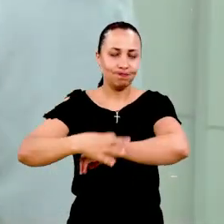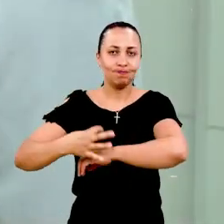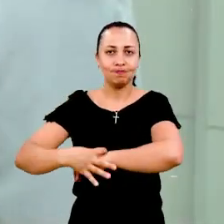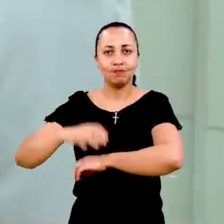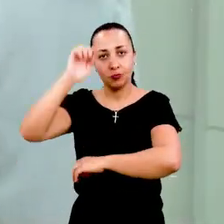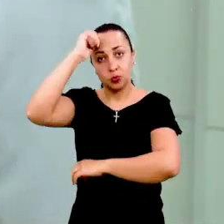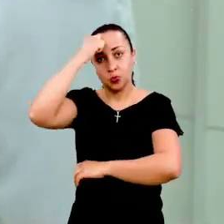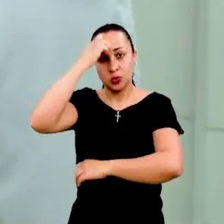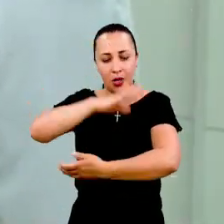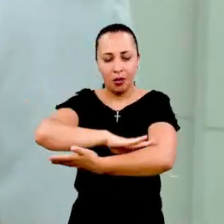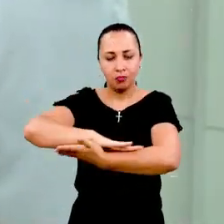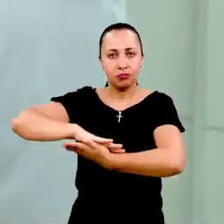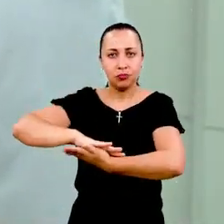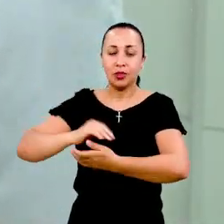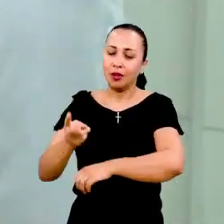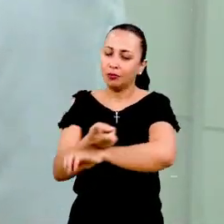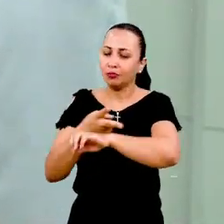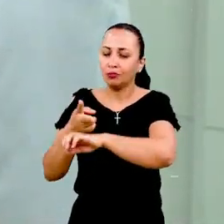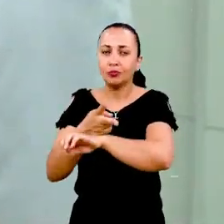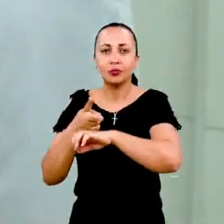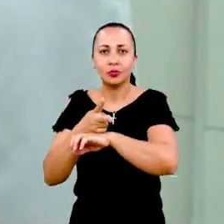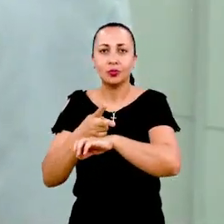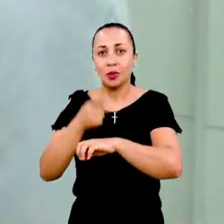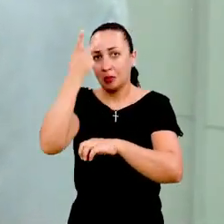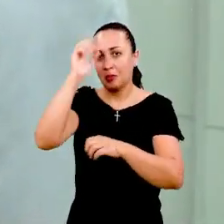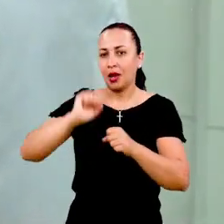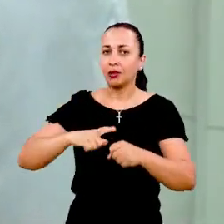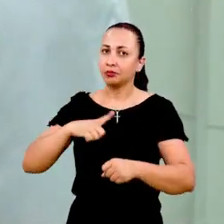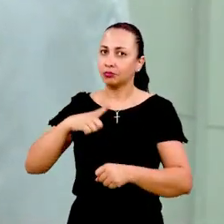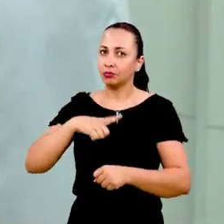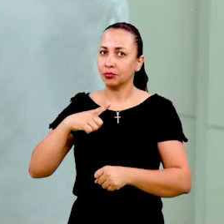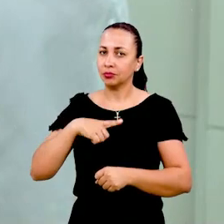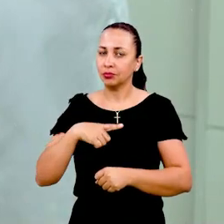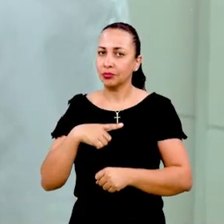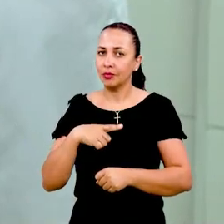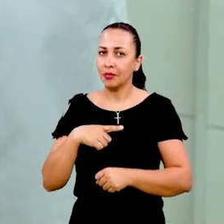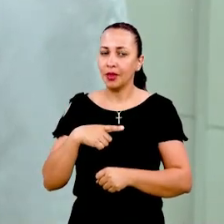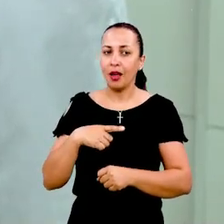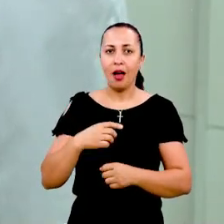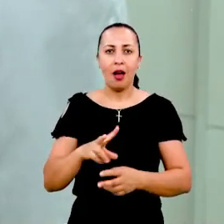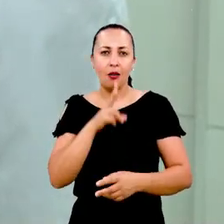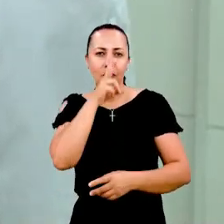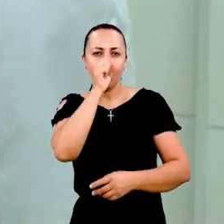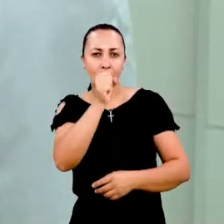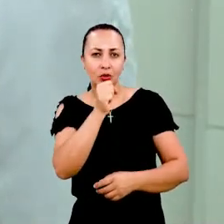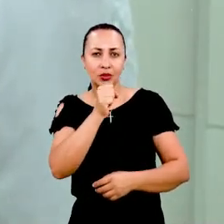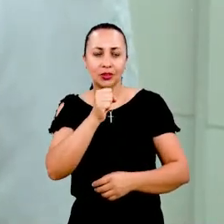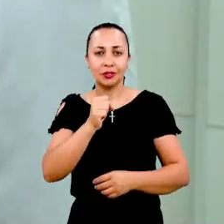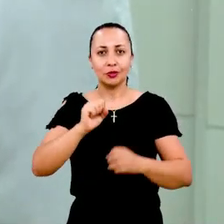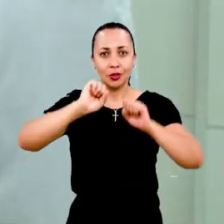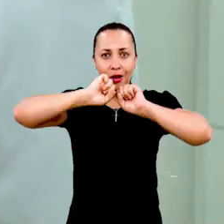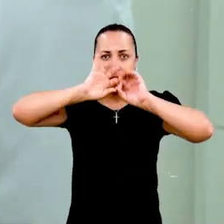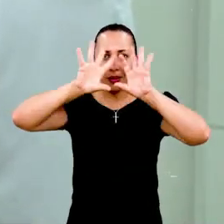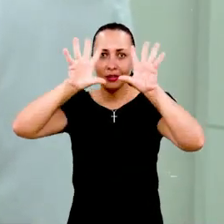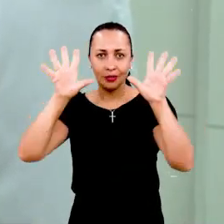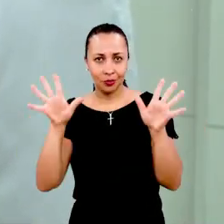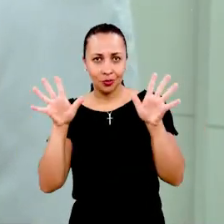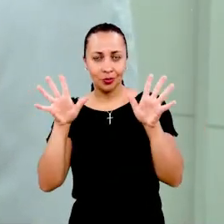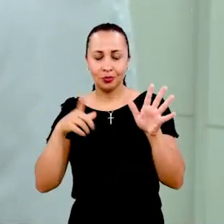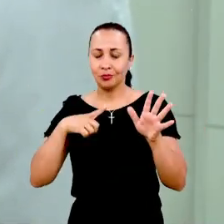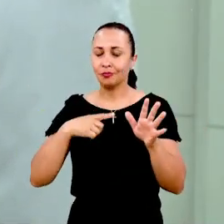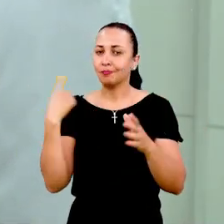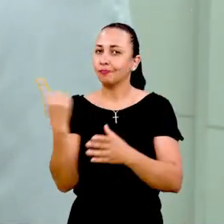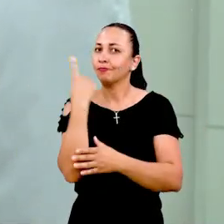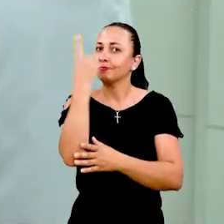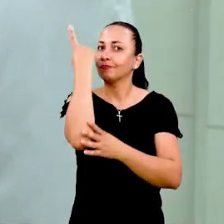existem diversos outros. Então, a busca por ativos que tenham esse potencial clareador